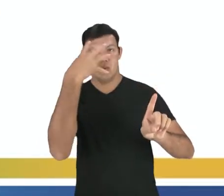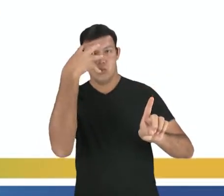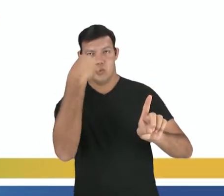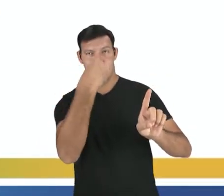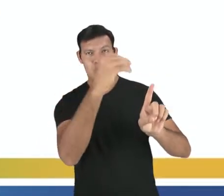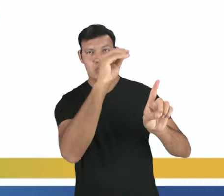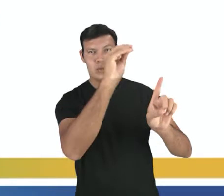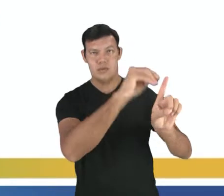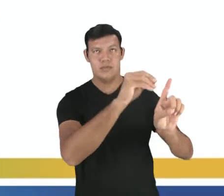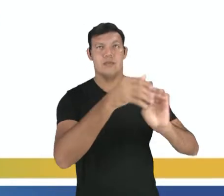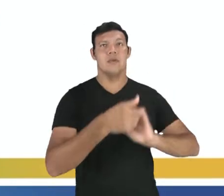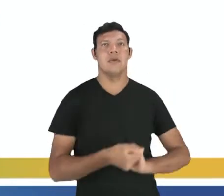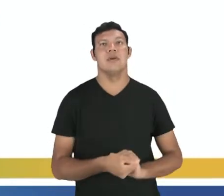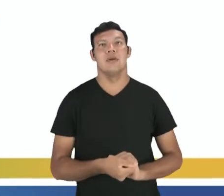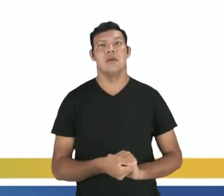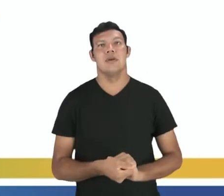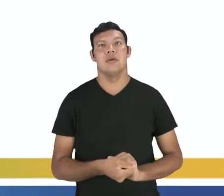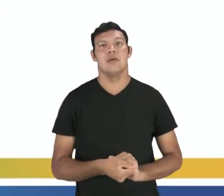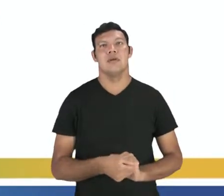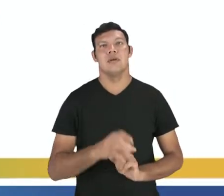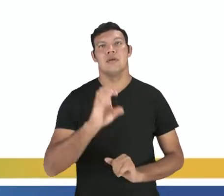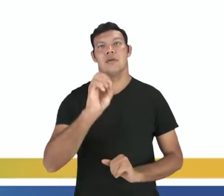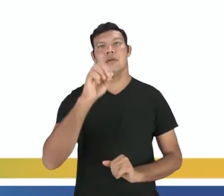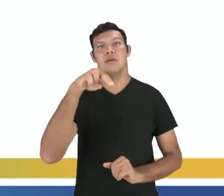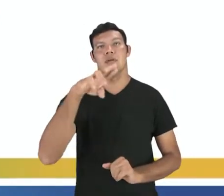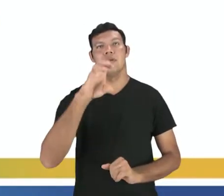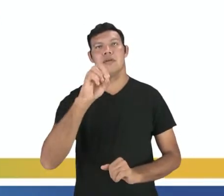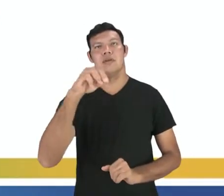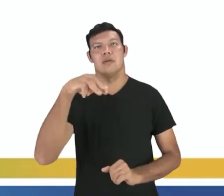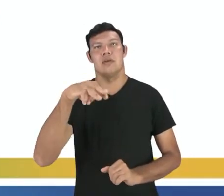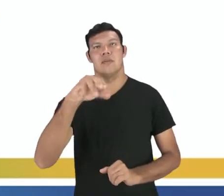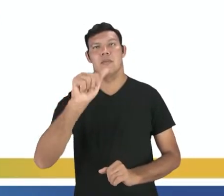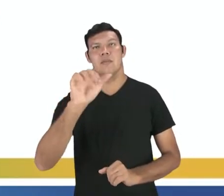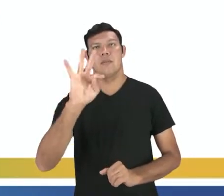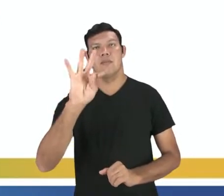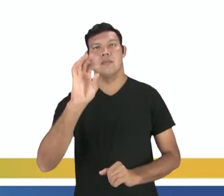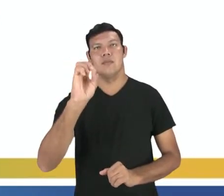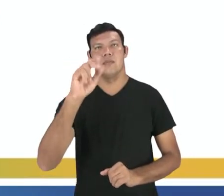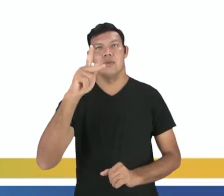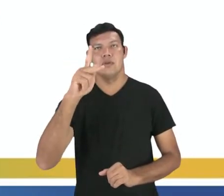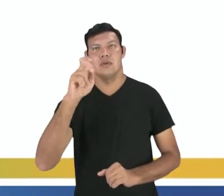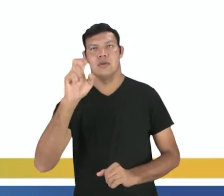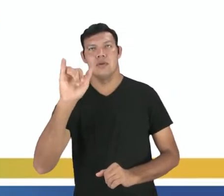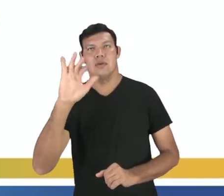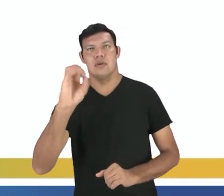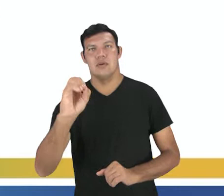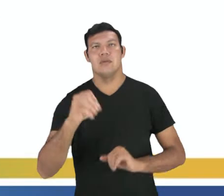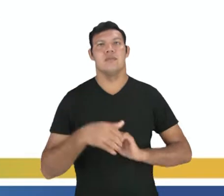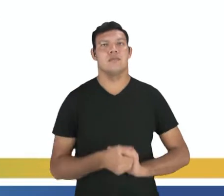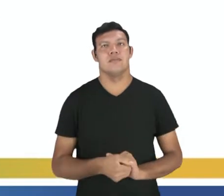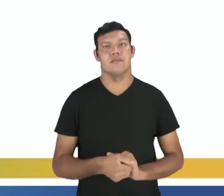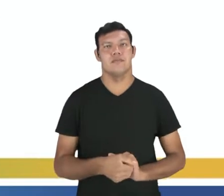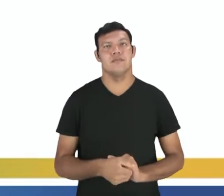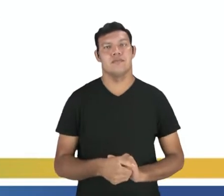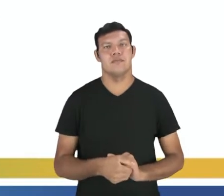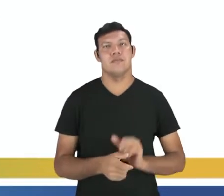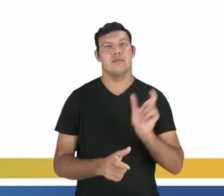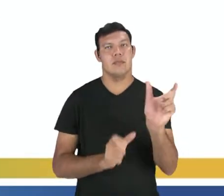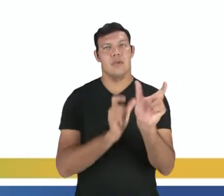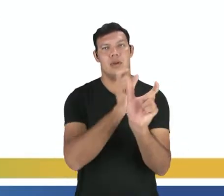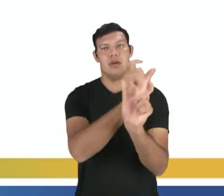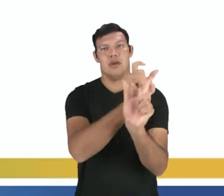aliteração, onomatopeia, que é onomatopeia, hyperbole, hipérbole,